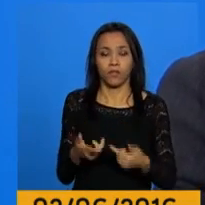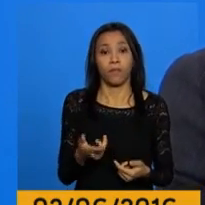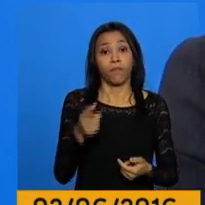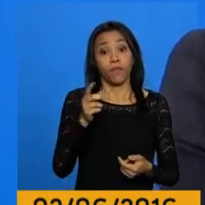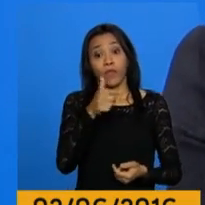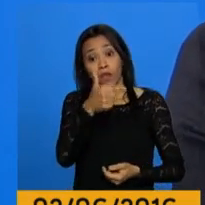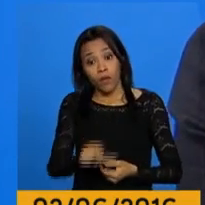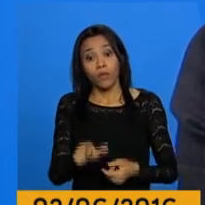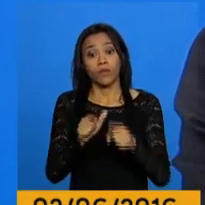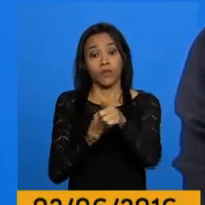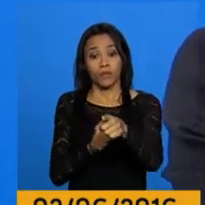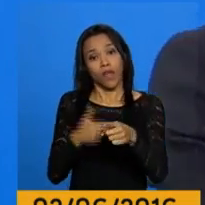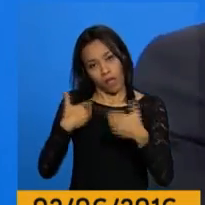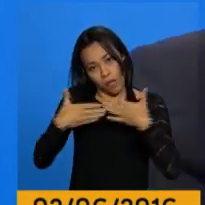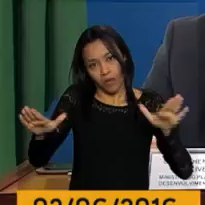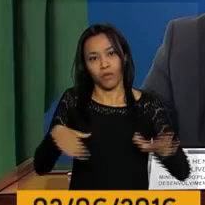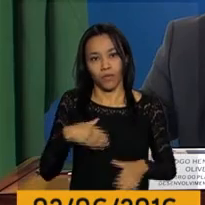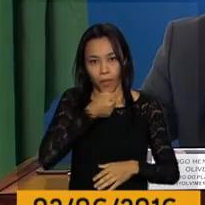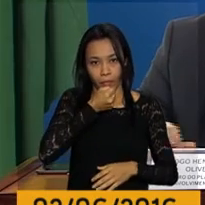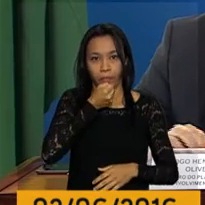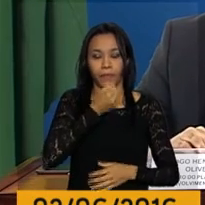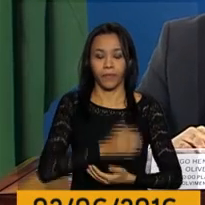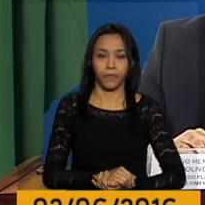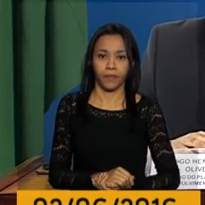meus comentários de abertura, ministro Padilha.